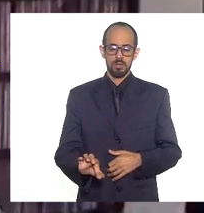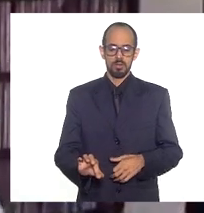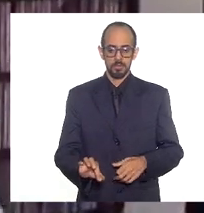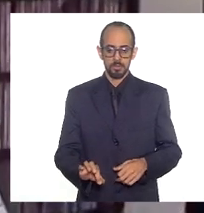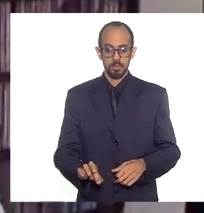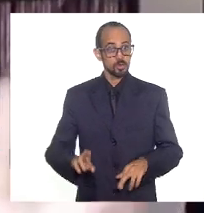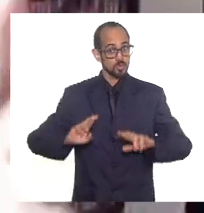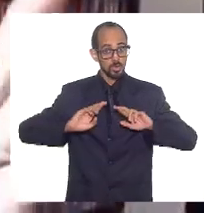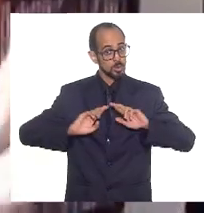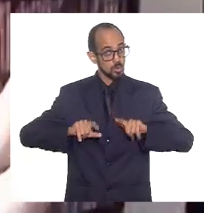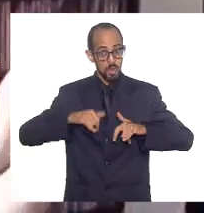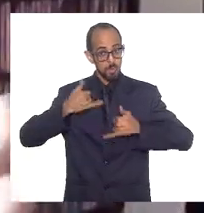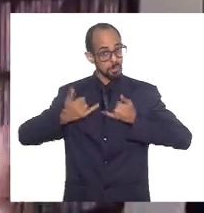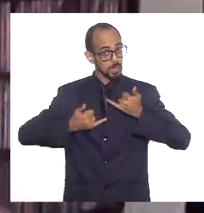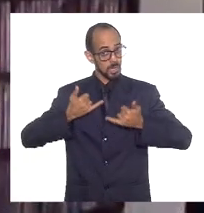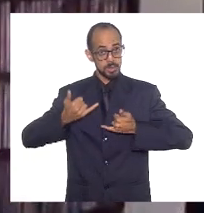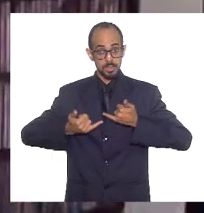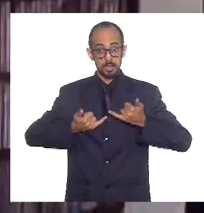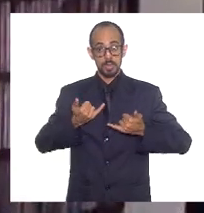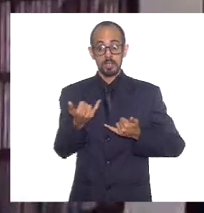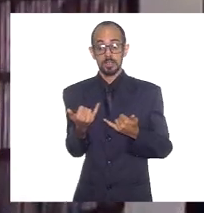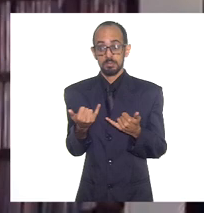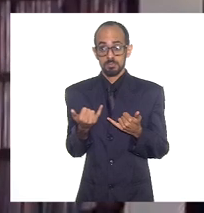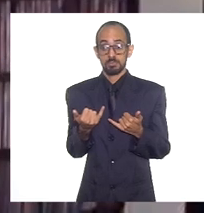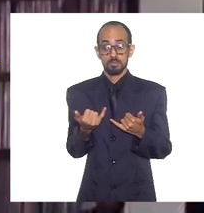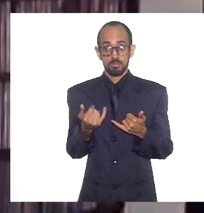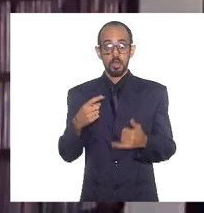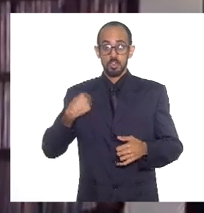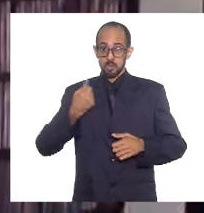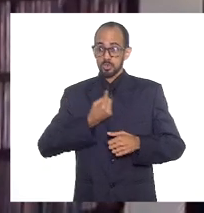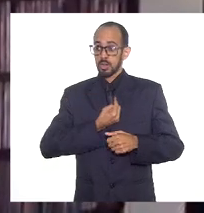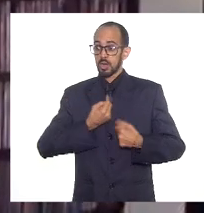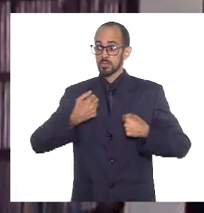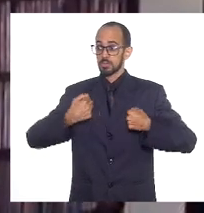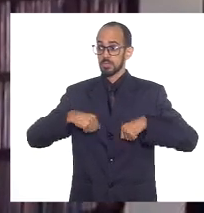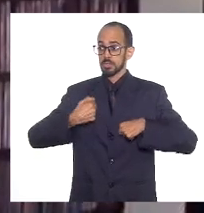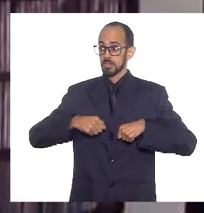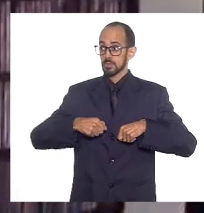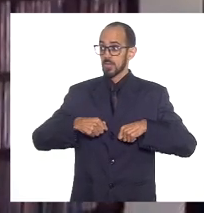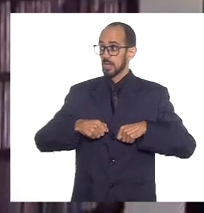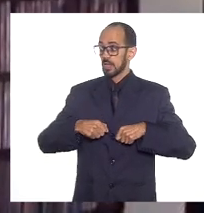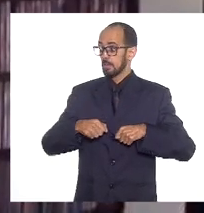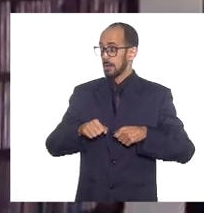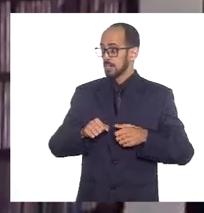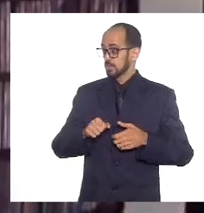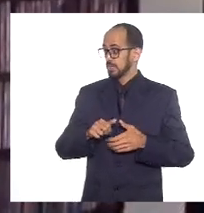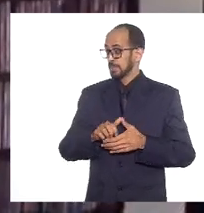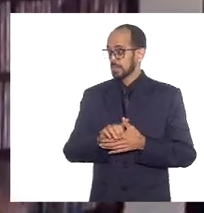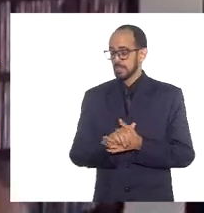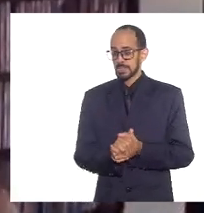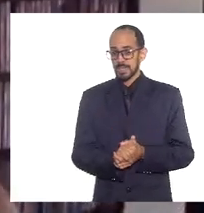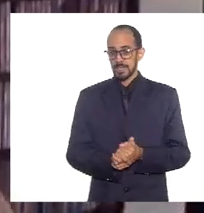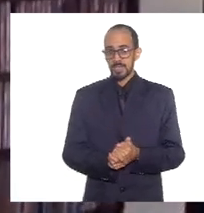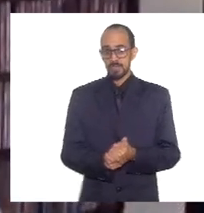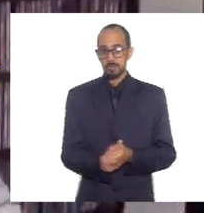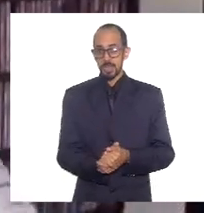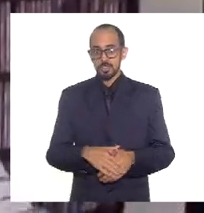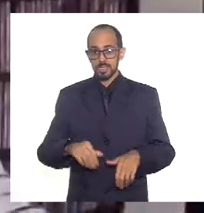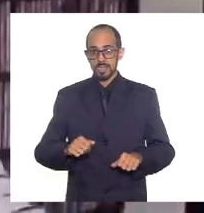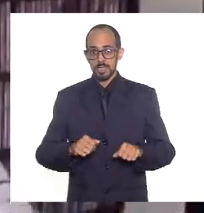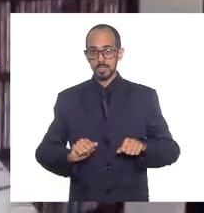Isso não é brincadeira. Isto a gente tem que ver, como eu estou falando, olhar, é enxergar. E